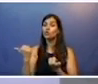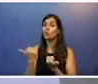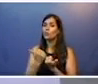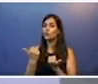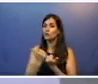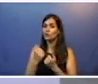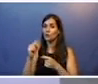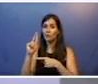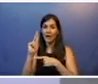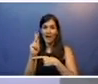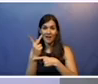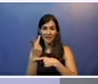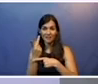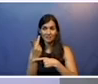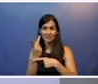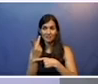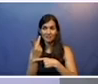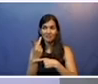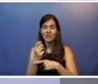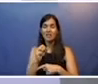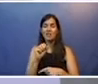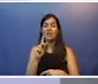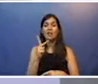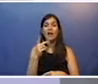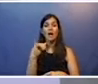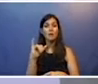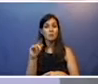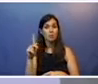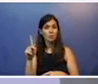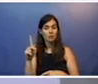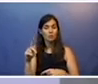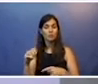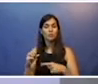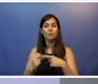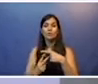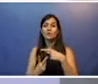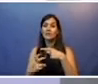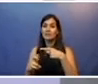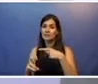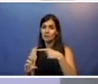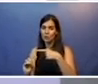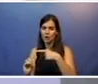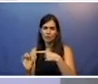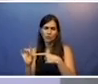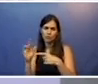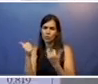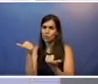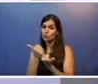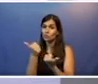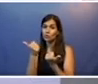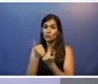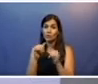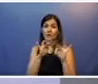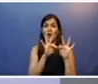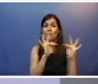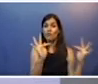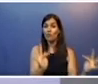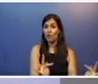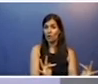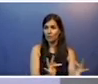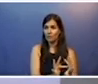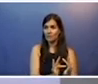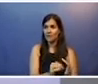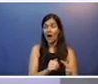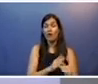a hipotenusa eu substituo pelo 250. É só substituir na fórmula. Aí eu procuro